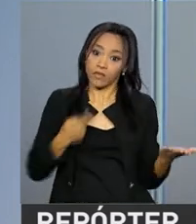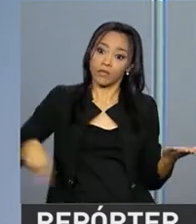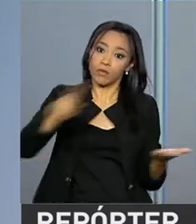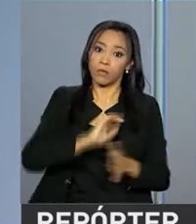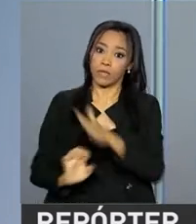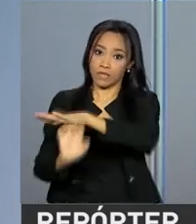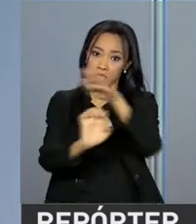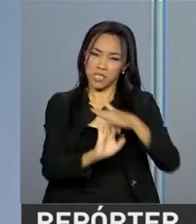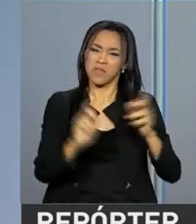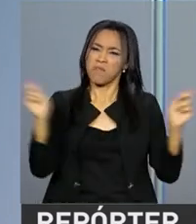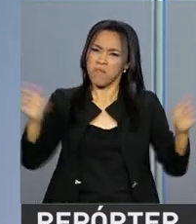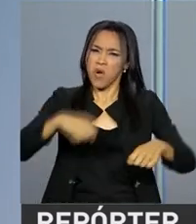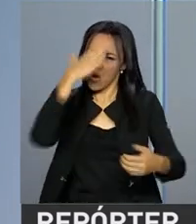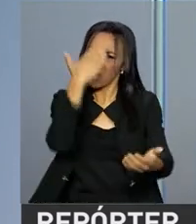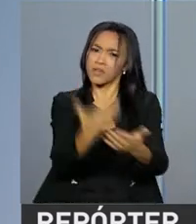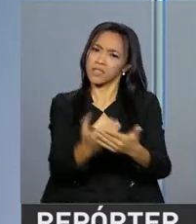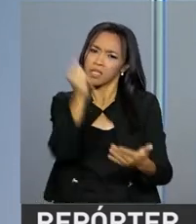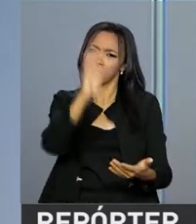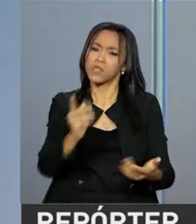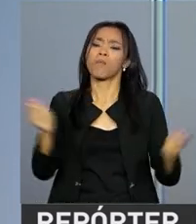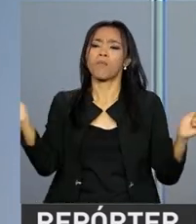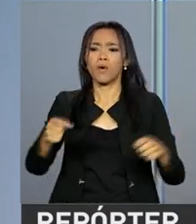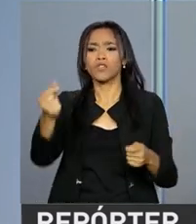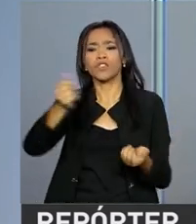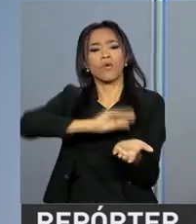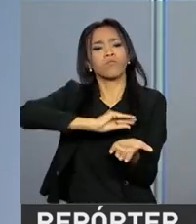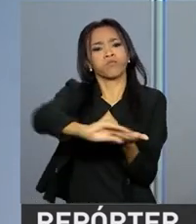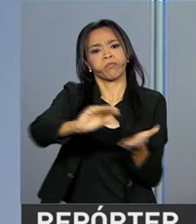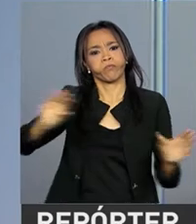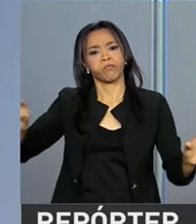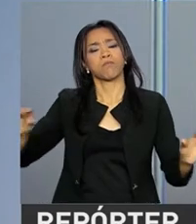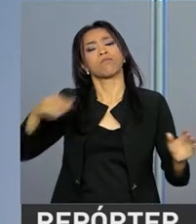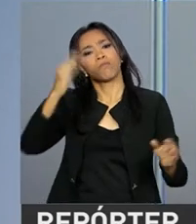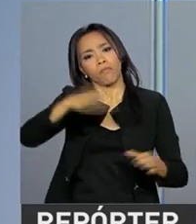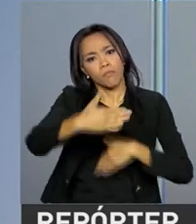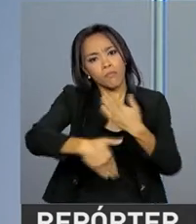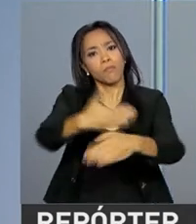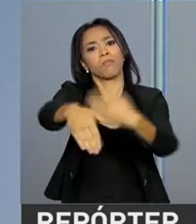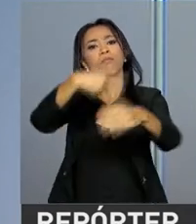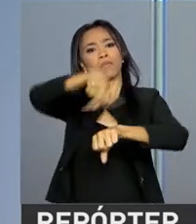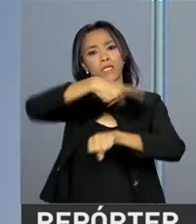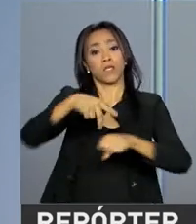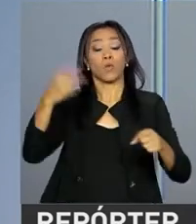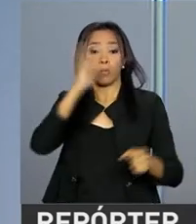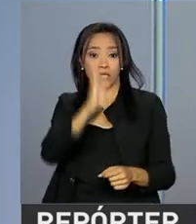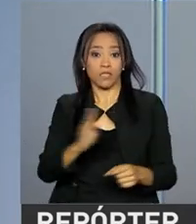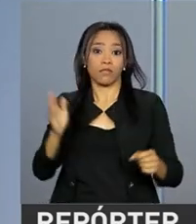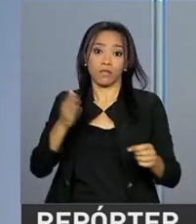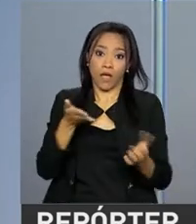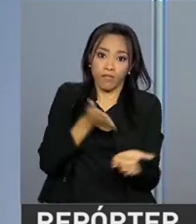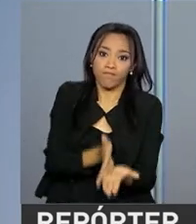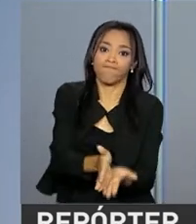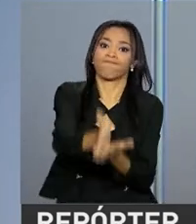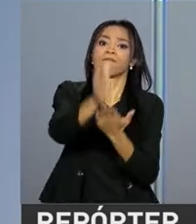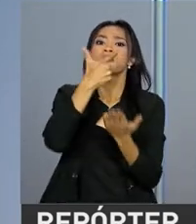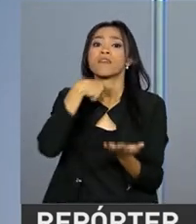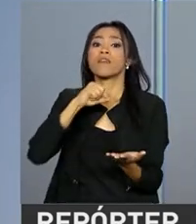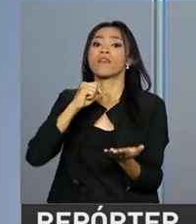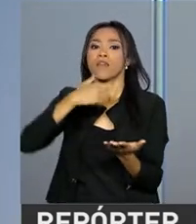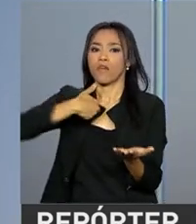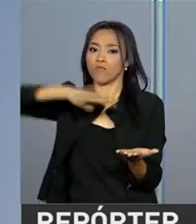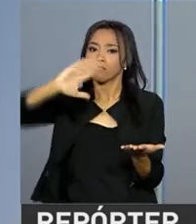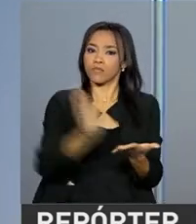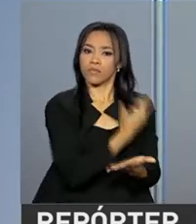investir no brasil o brasil está tendo um rumo o brasil está sendo colocado nos trilhos e quem vier depois de mim